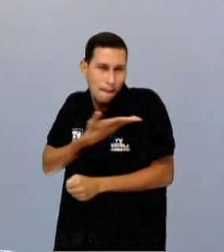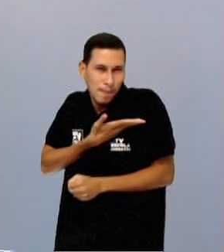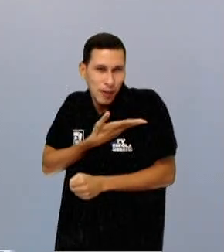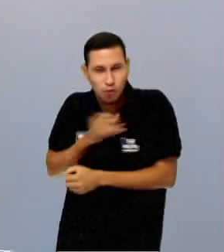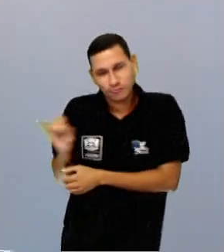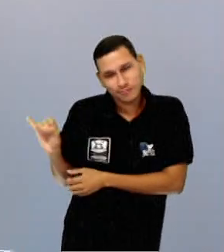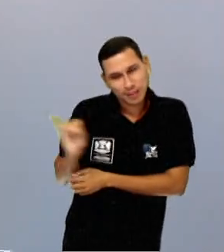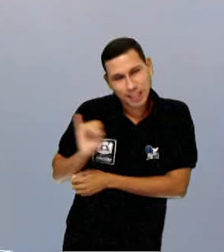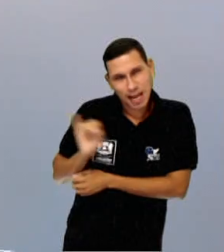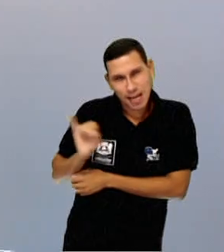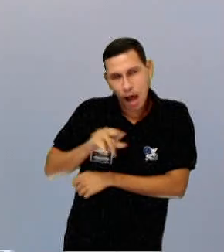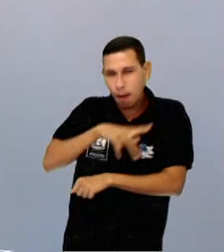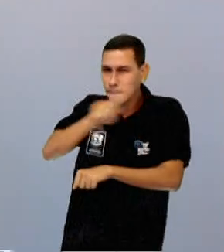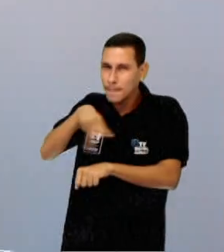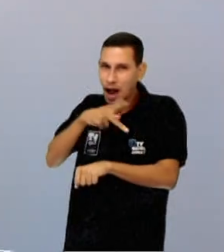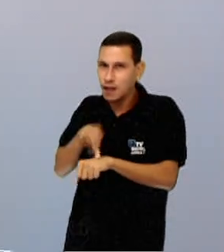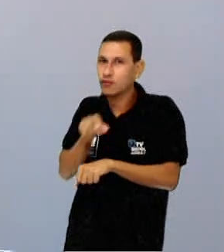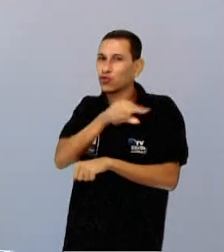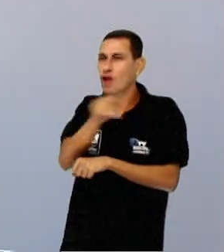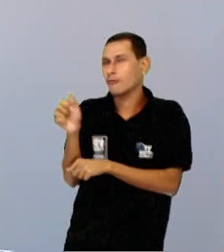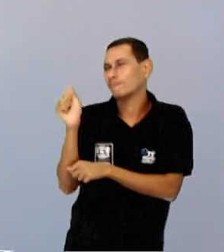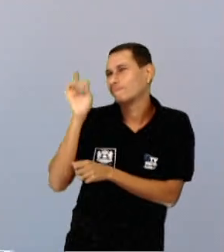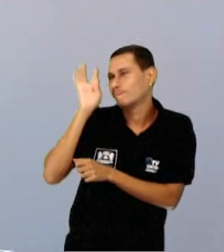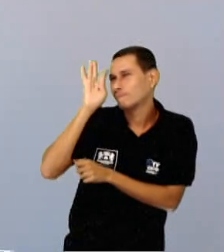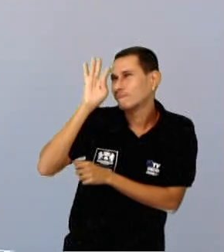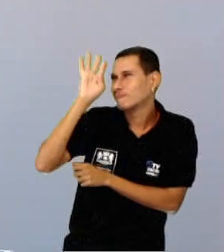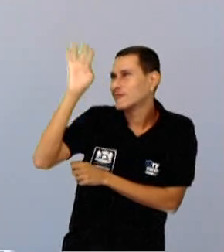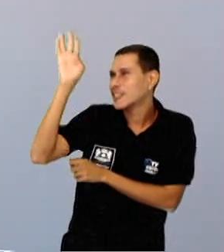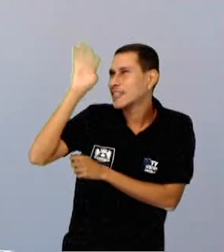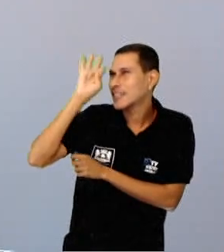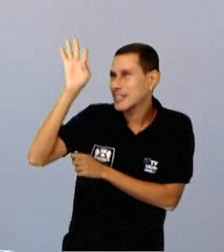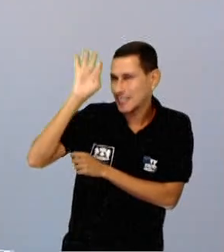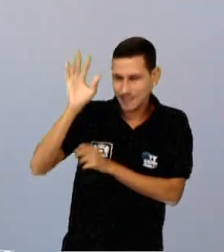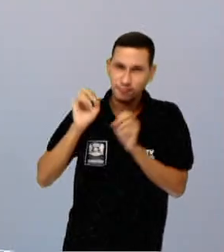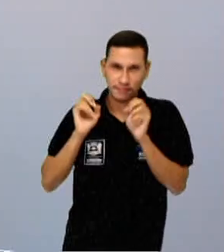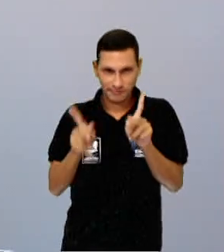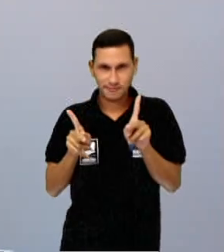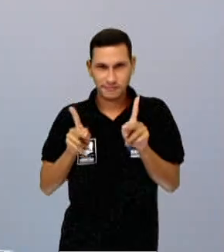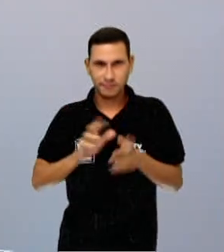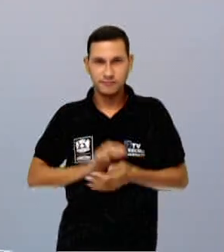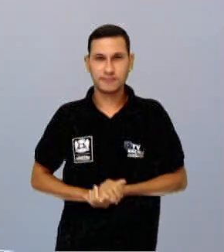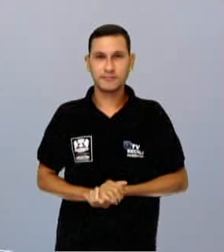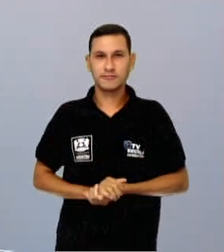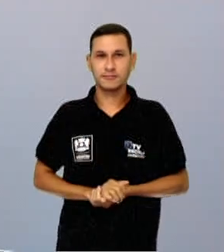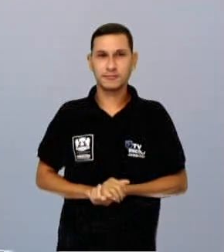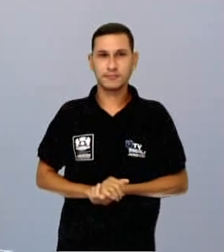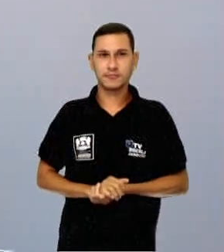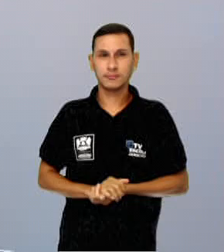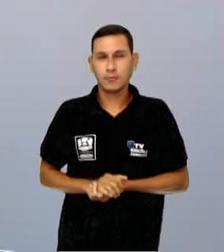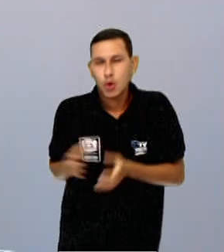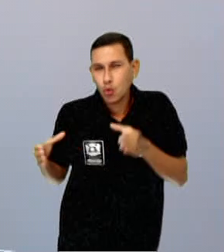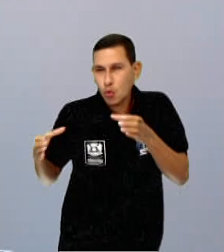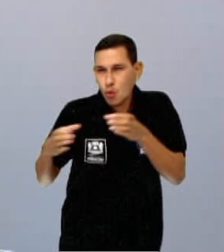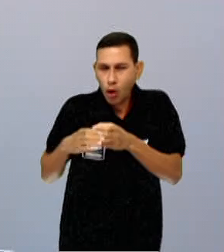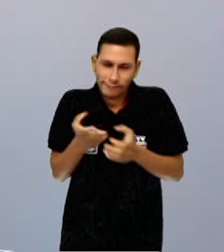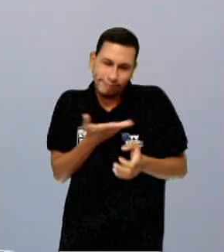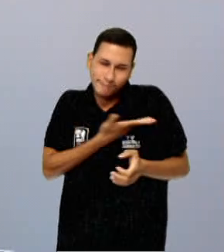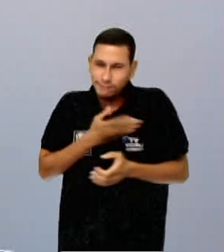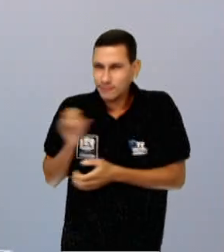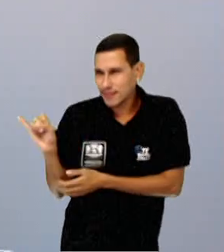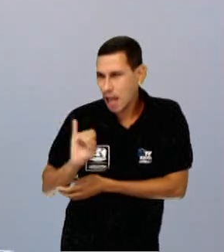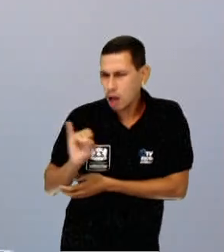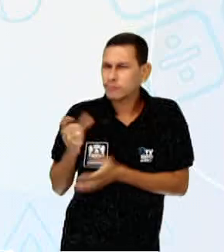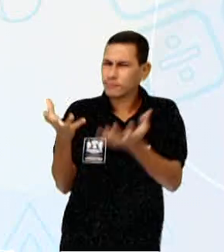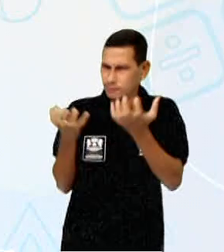e italianos aí vocês vão usar a imaginação de vocês tá bom a e nesse grupo de amigos